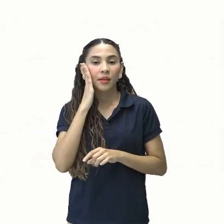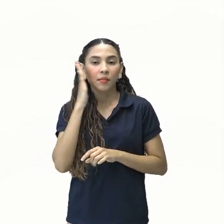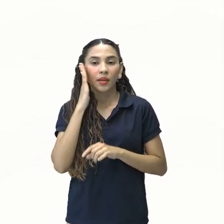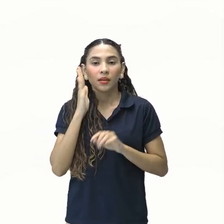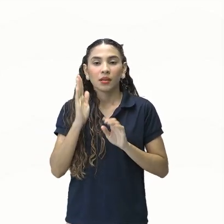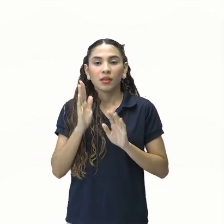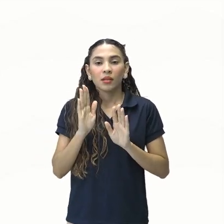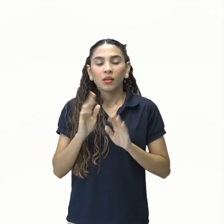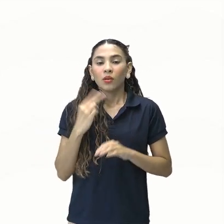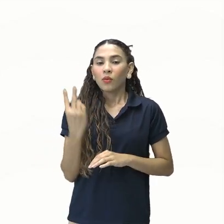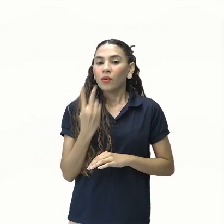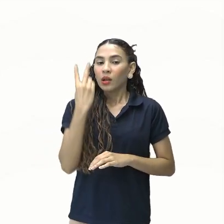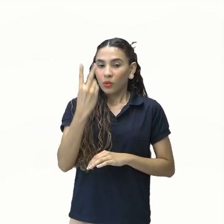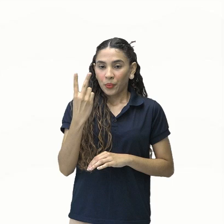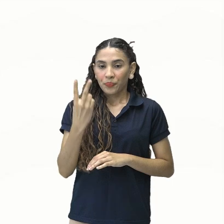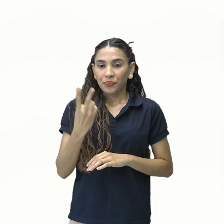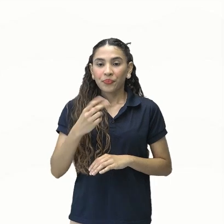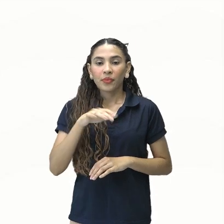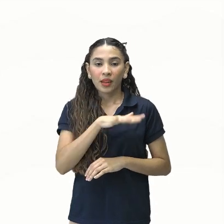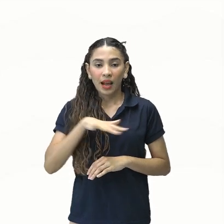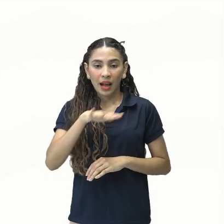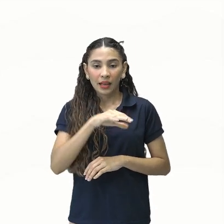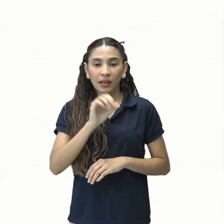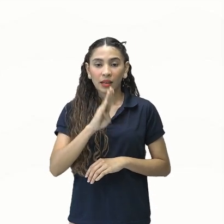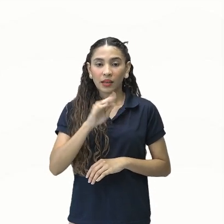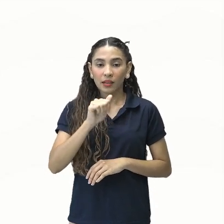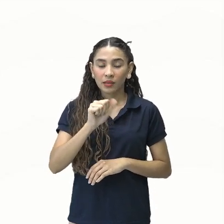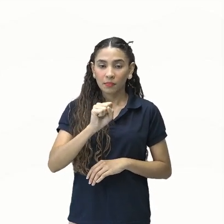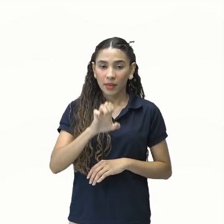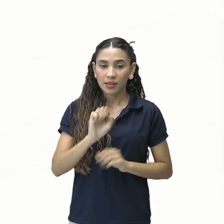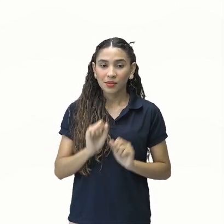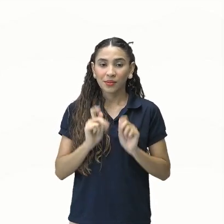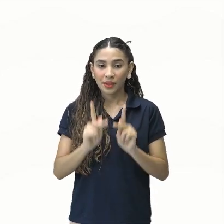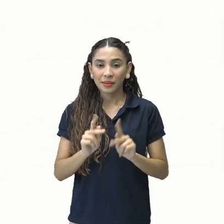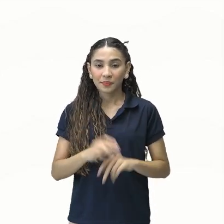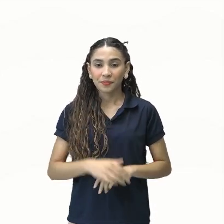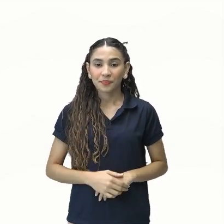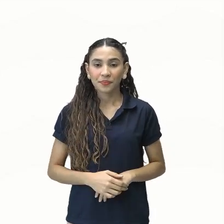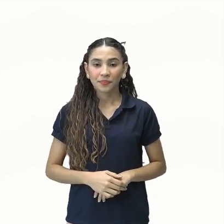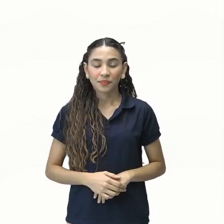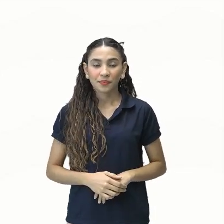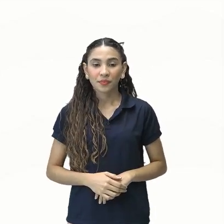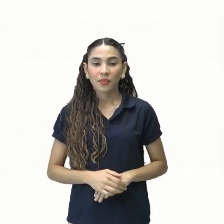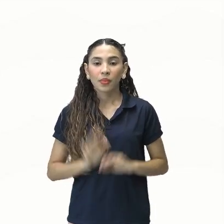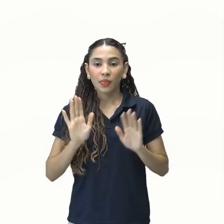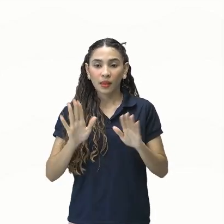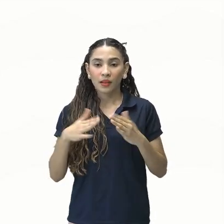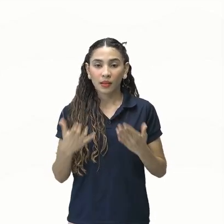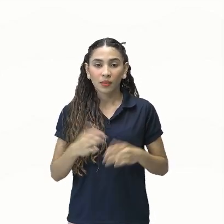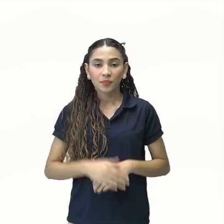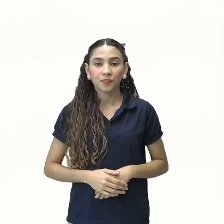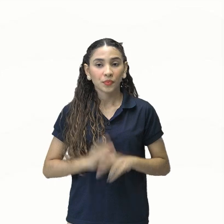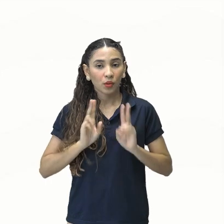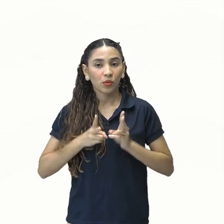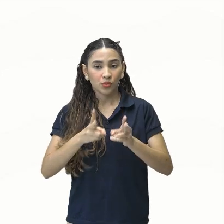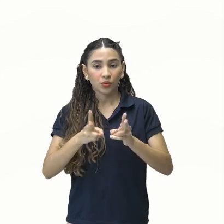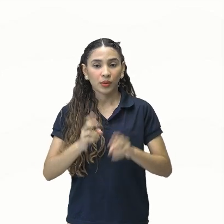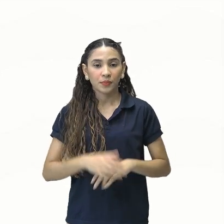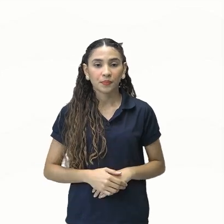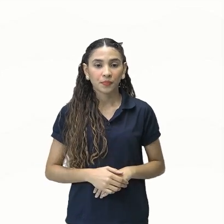o valor aqui da minha área da base. Tudo bem? Então, seguindo em